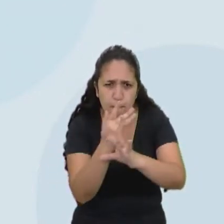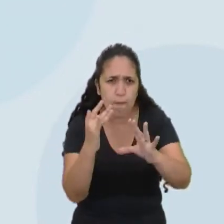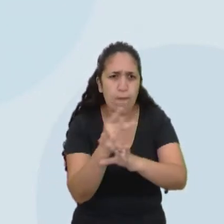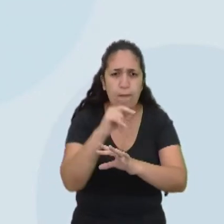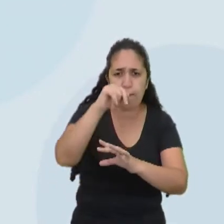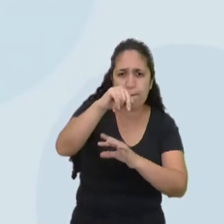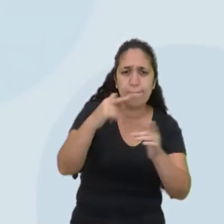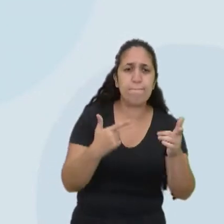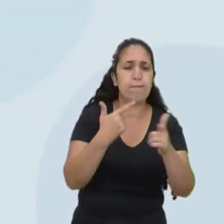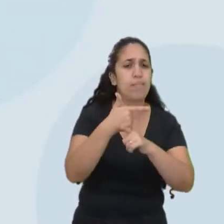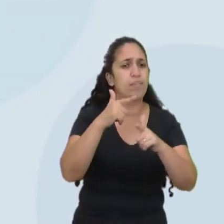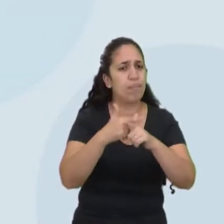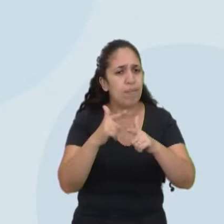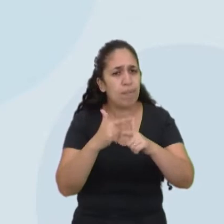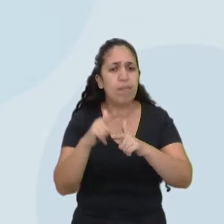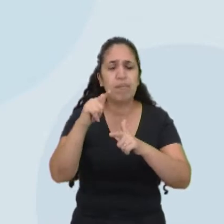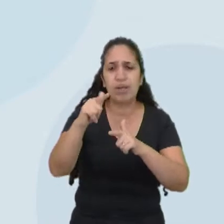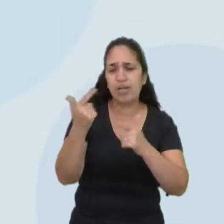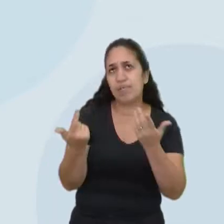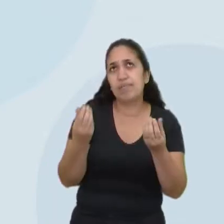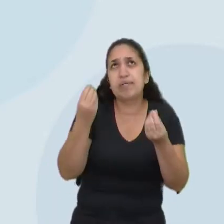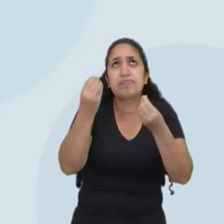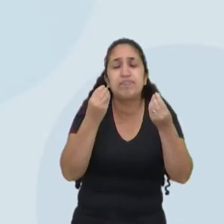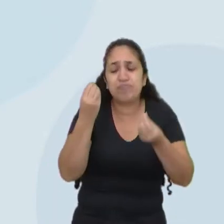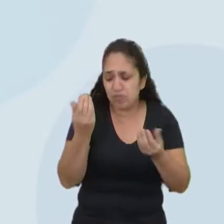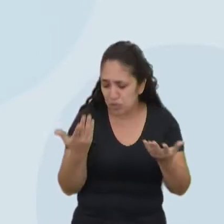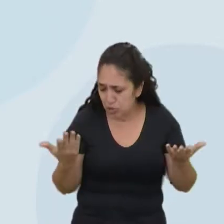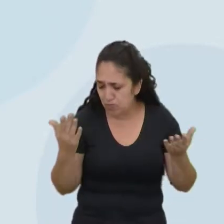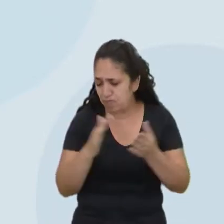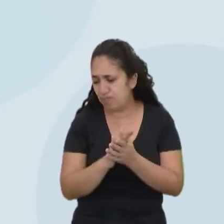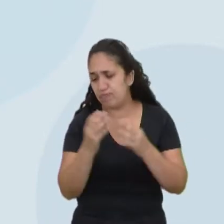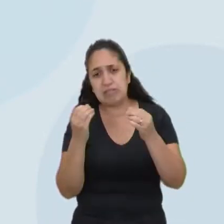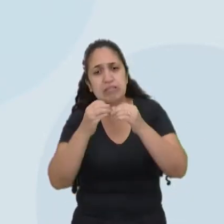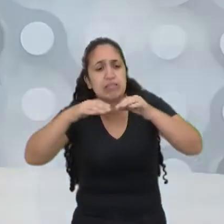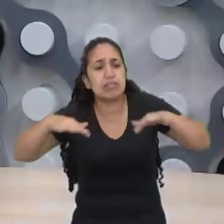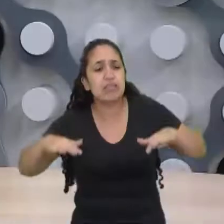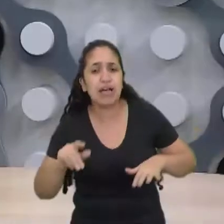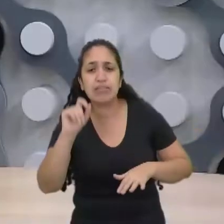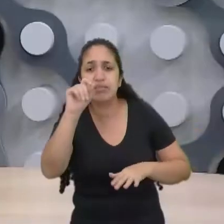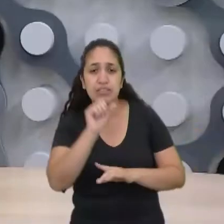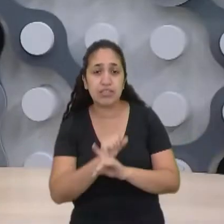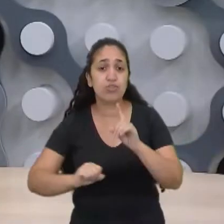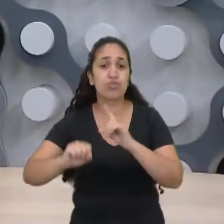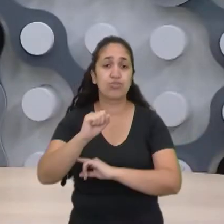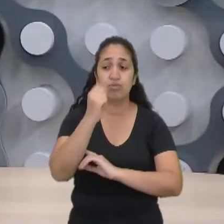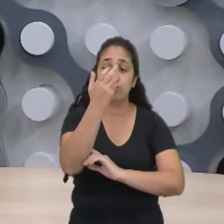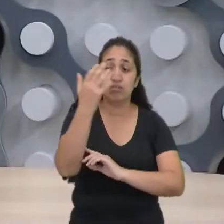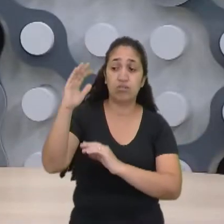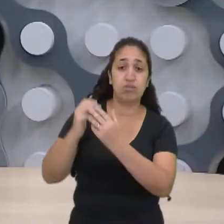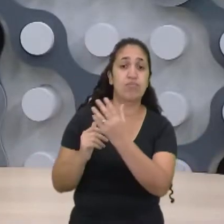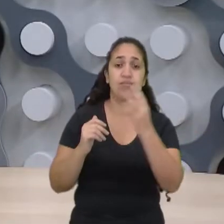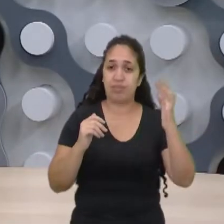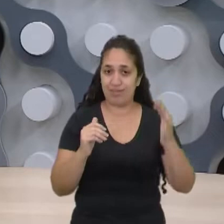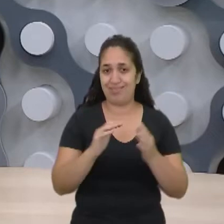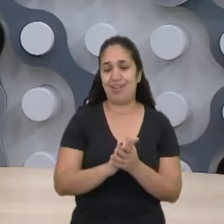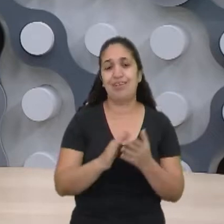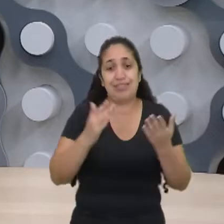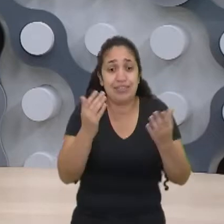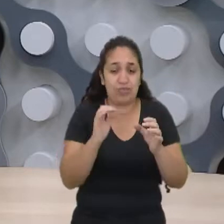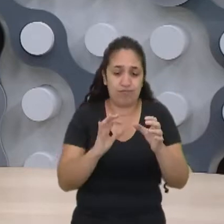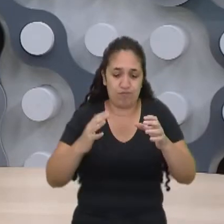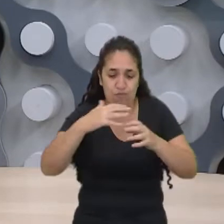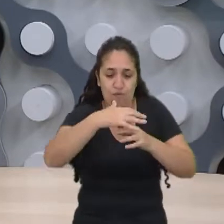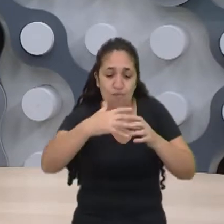aí problemas aí de desastres, que nós chamamos aí de desastres socioambientais. Então, essa intervenção